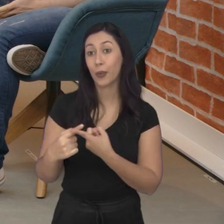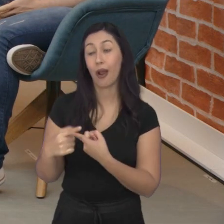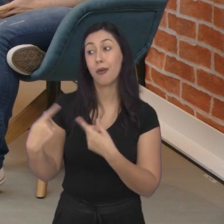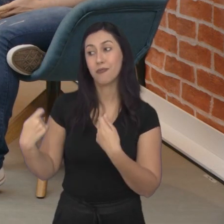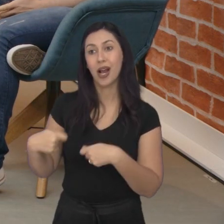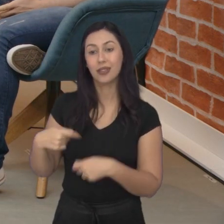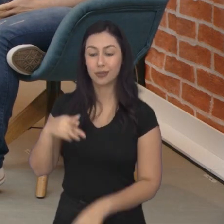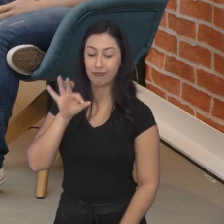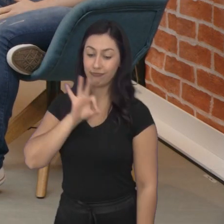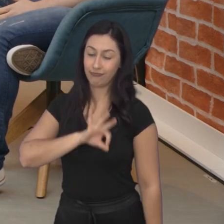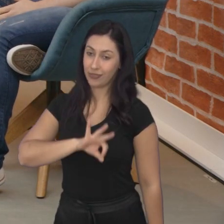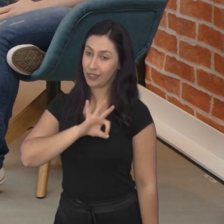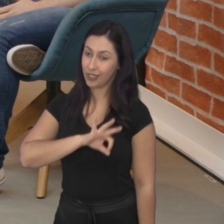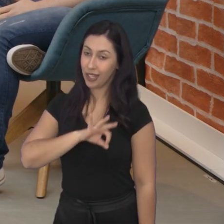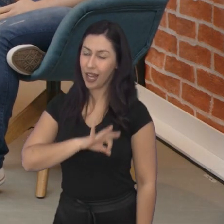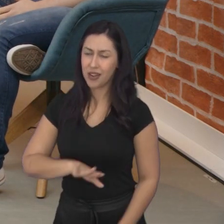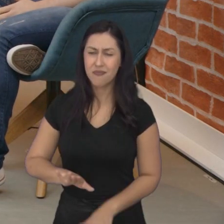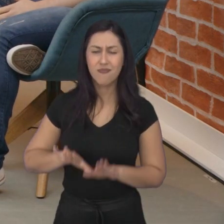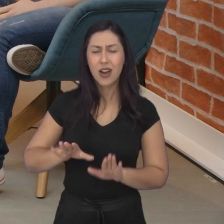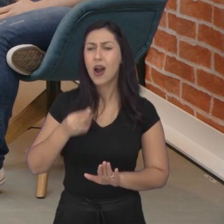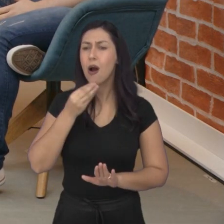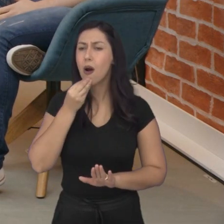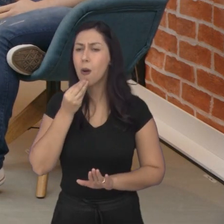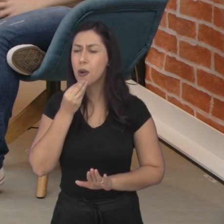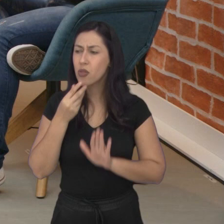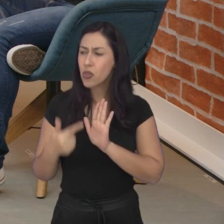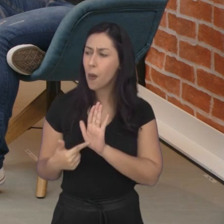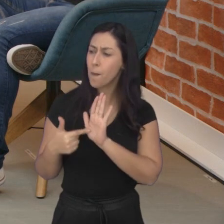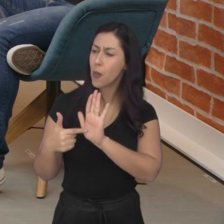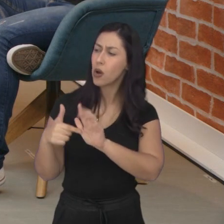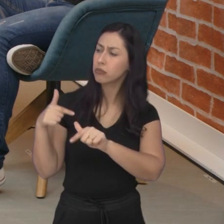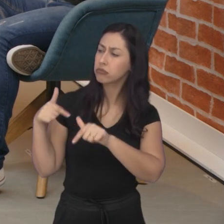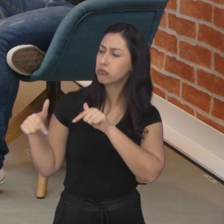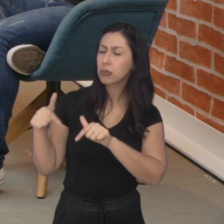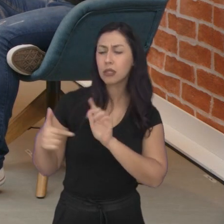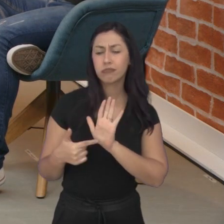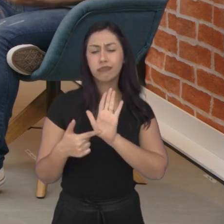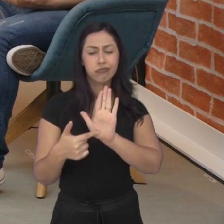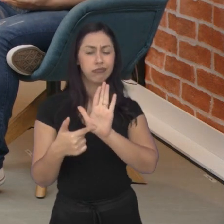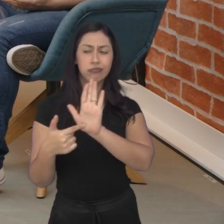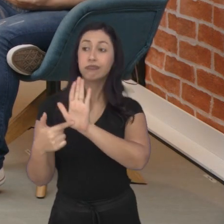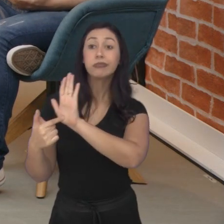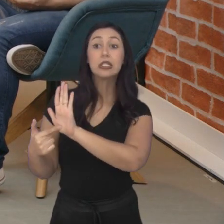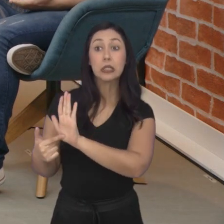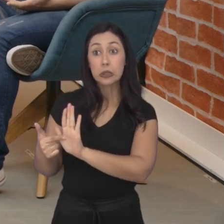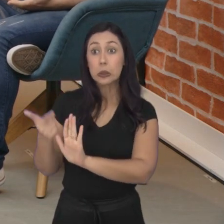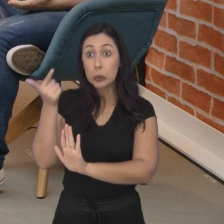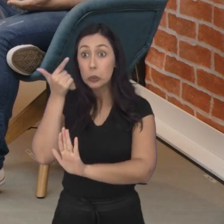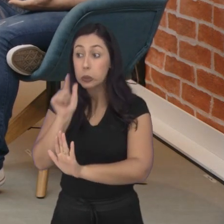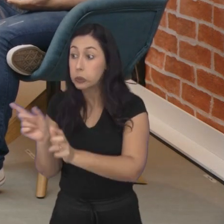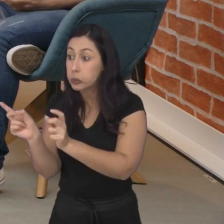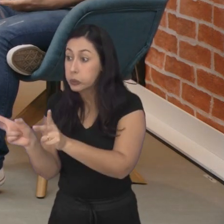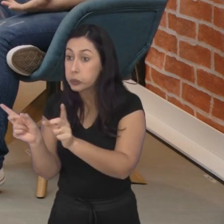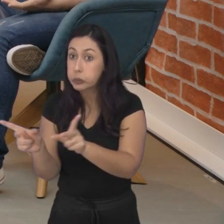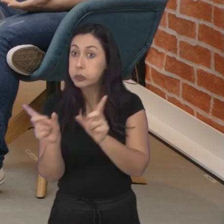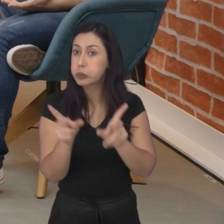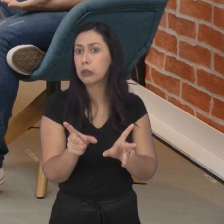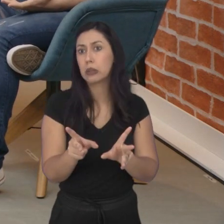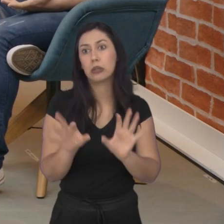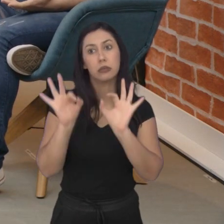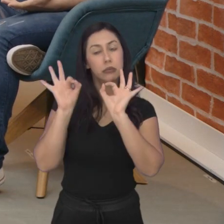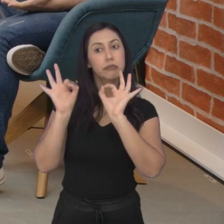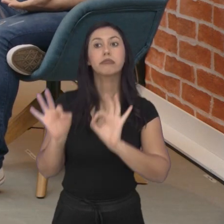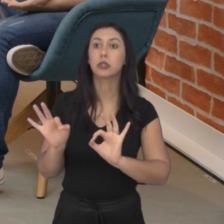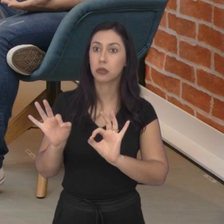conta. Essas oportunidades de apresentar a arte para um público cada vez maior e até monetizar o seu trabalho, isso